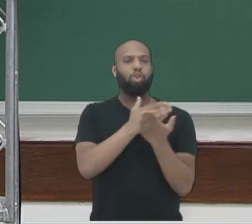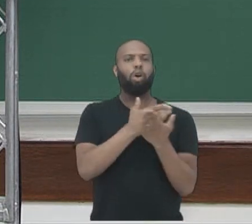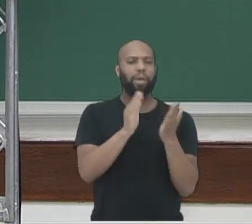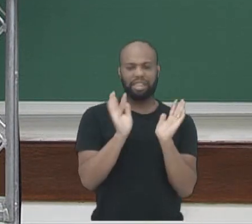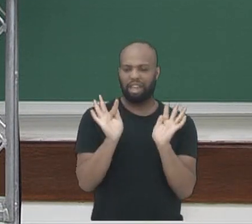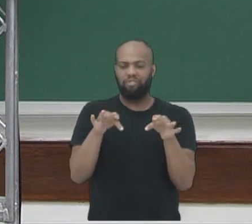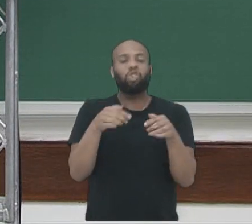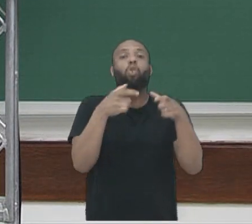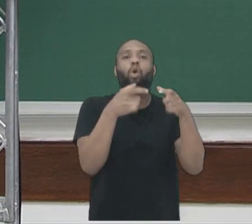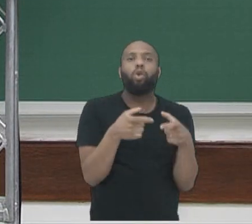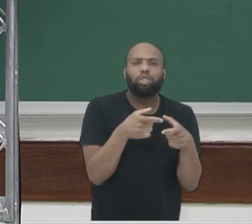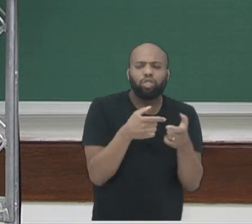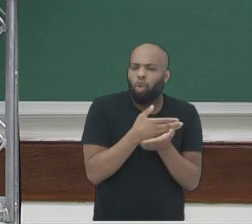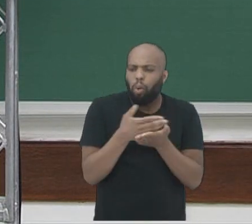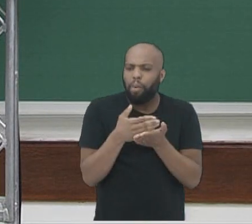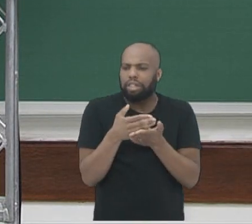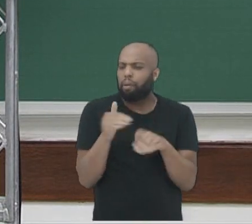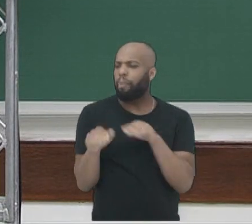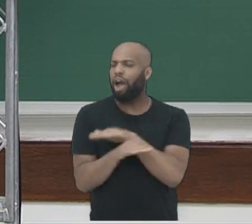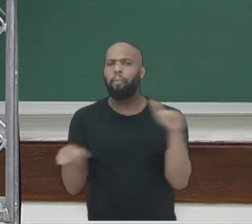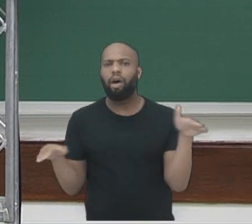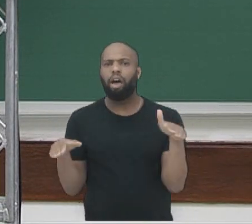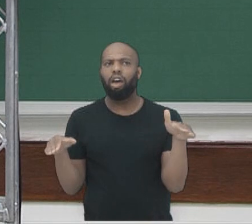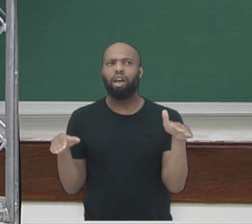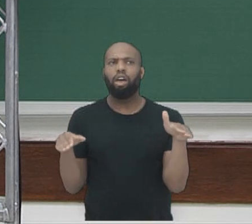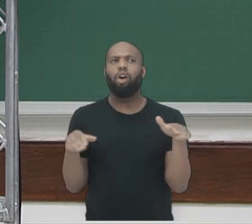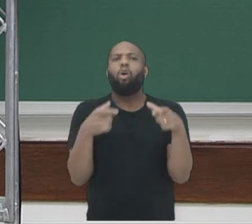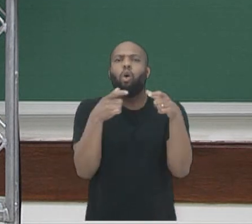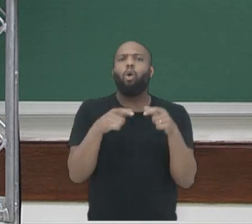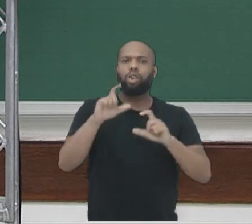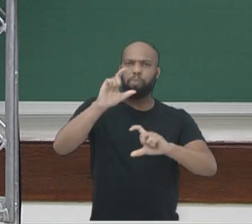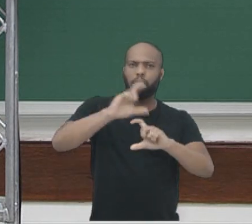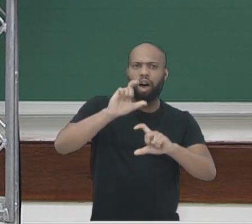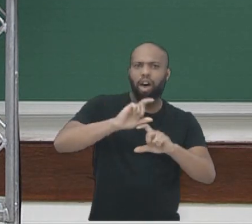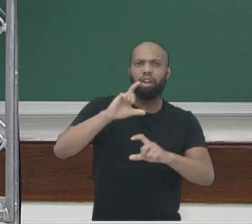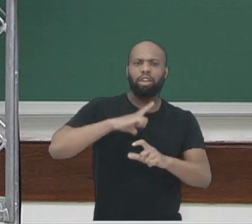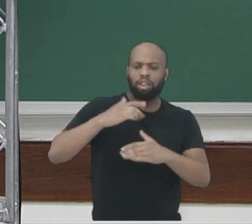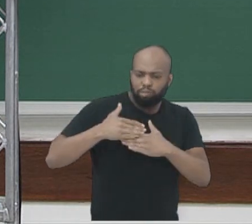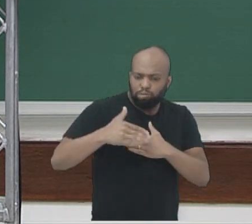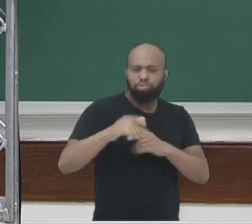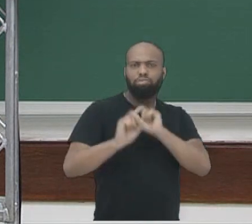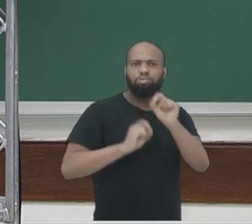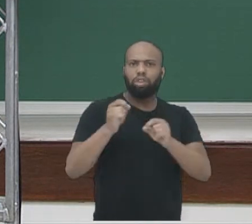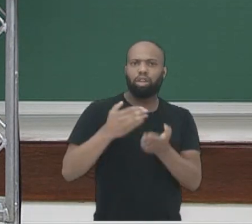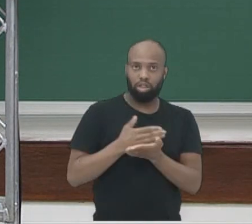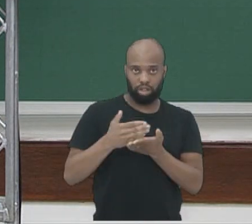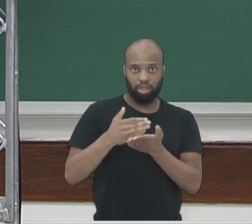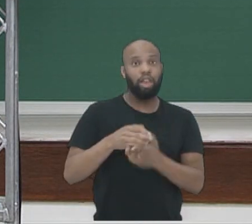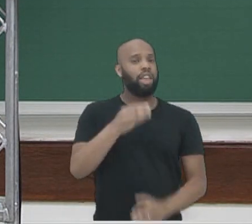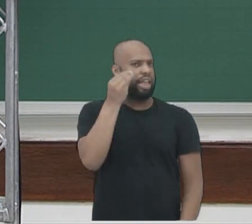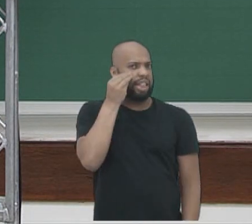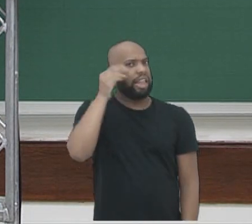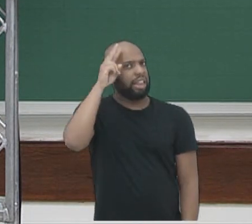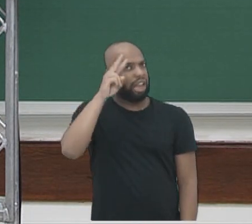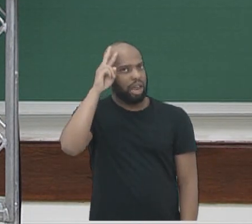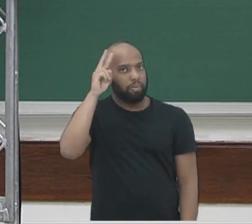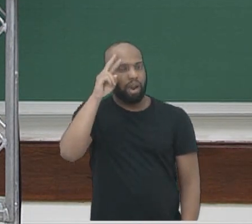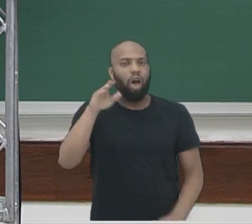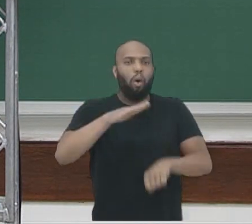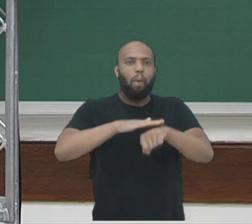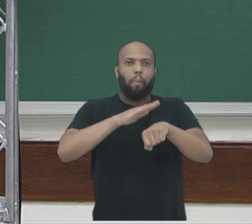e tem a conclusão que fecha, é o desfecho. Então o que tem aí dentro da história no final? Chamado de